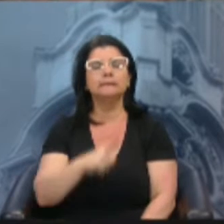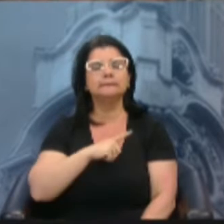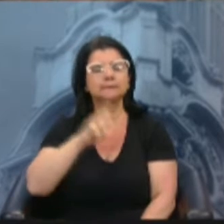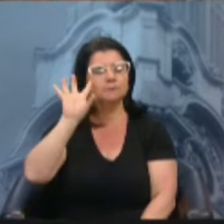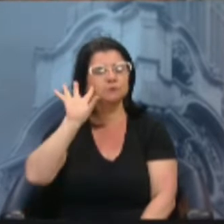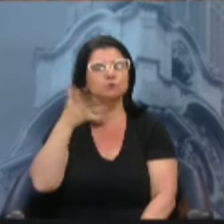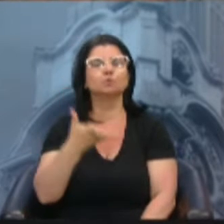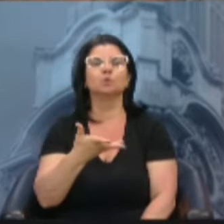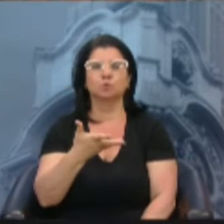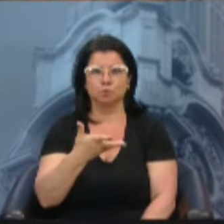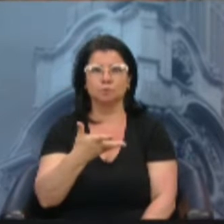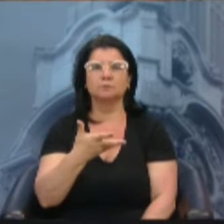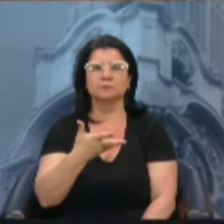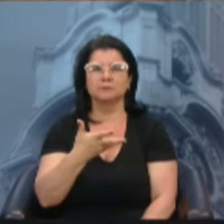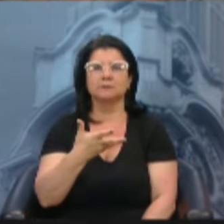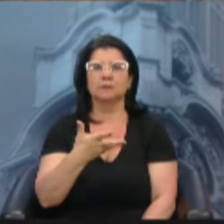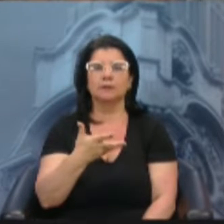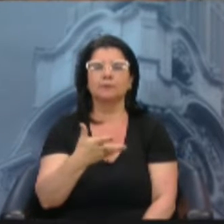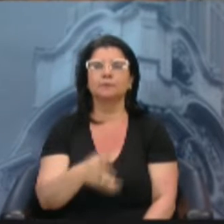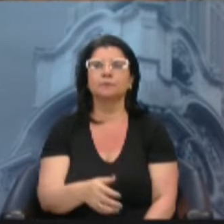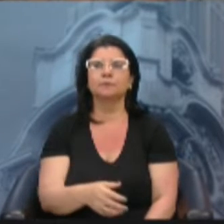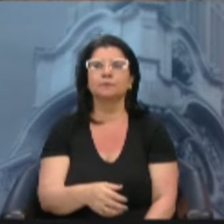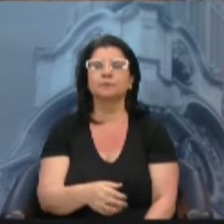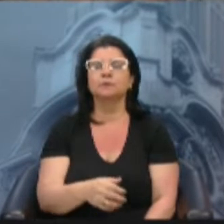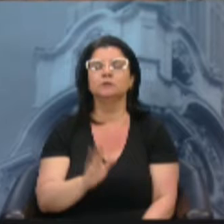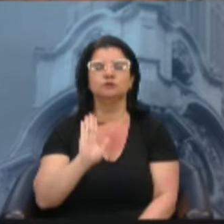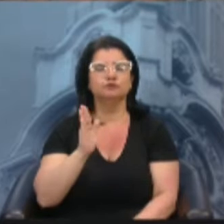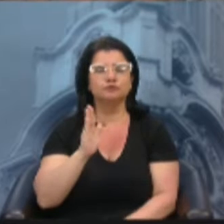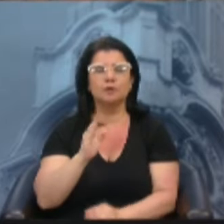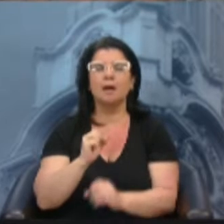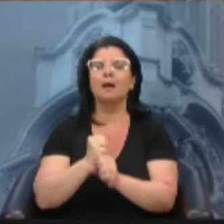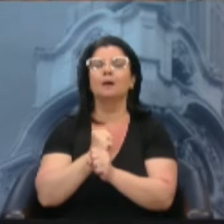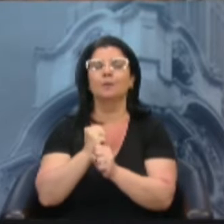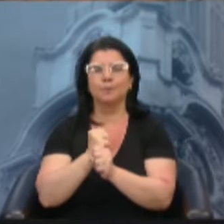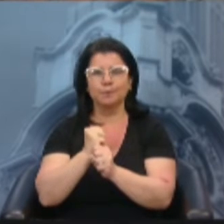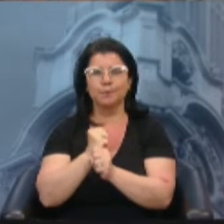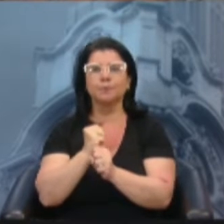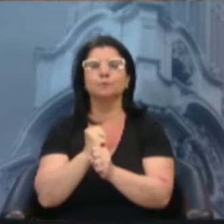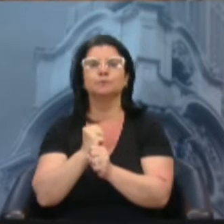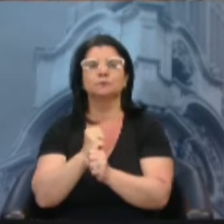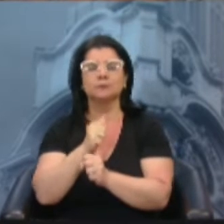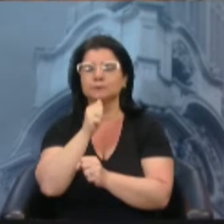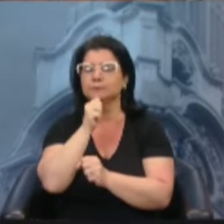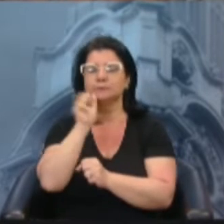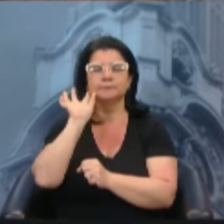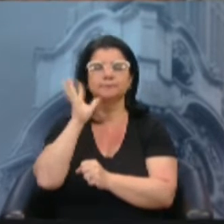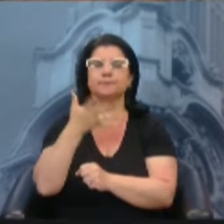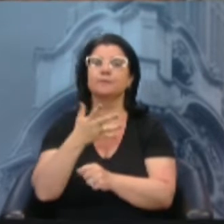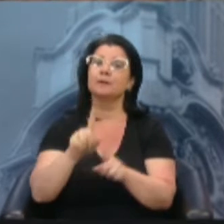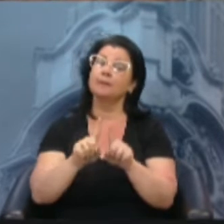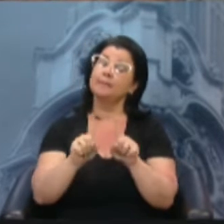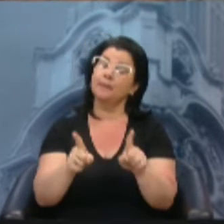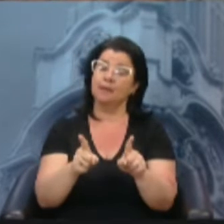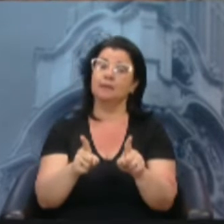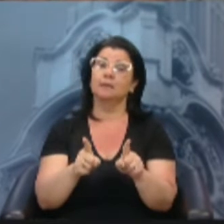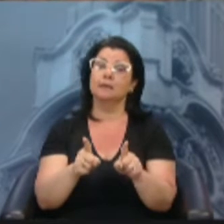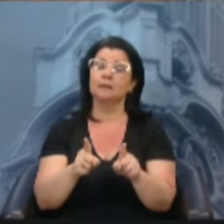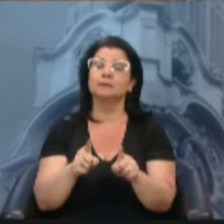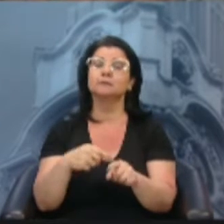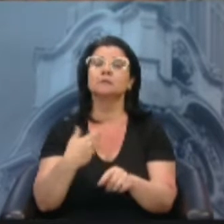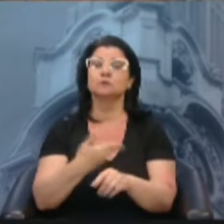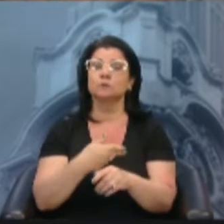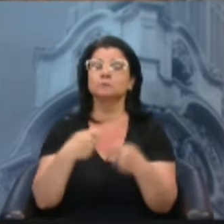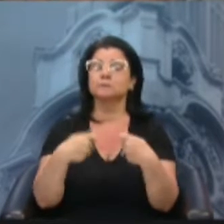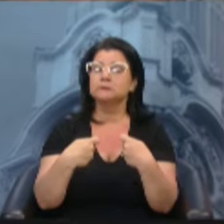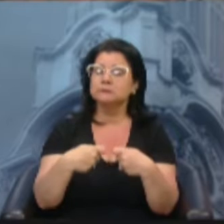esse imbróglio que se arrasta ao longo dos anos. Mas, né, o município aqui tem que posicionar e aí está